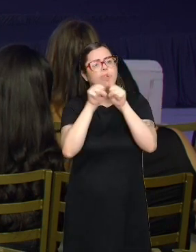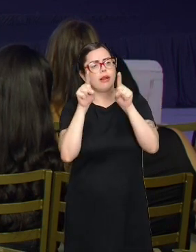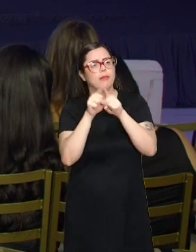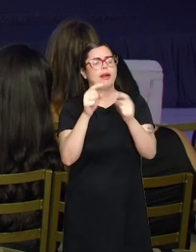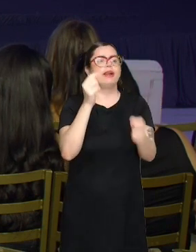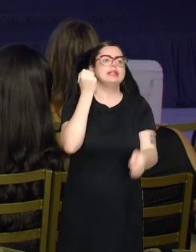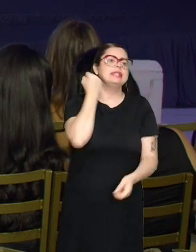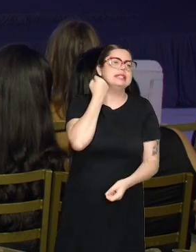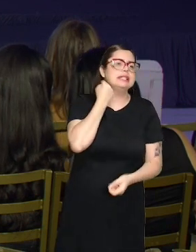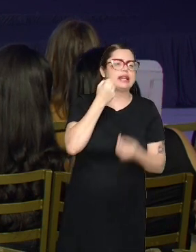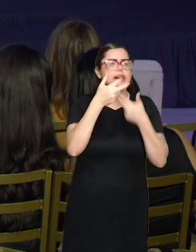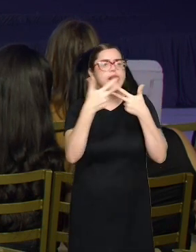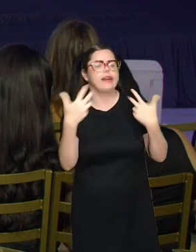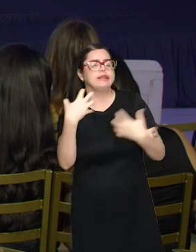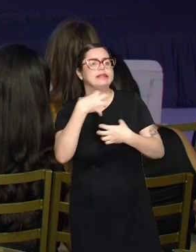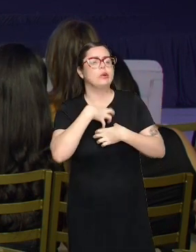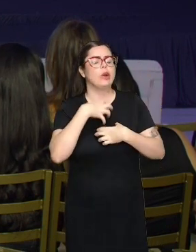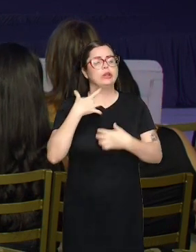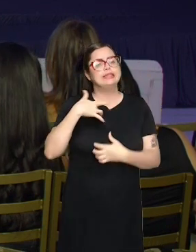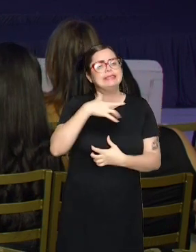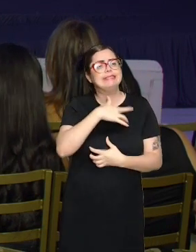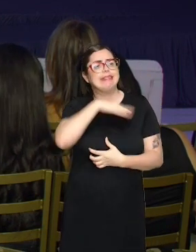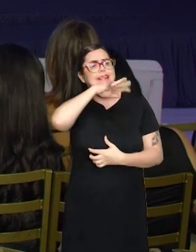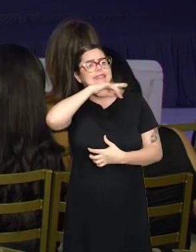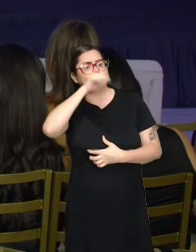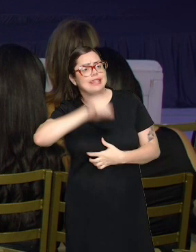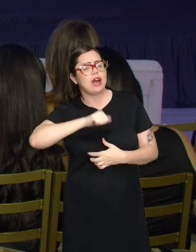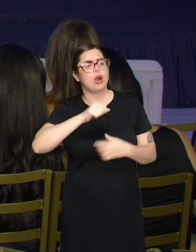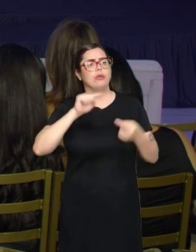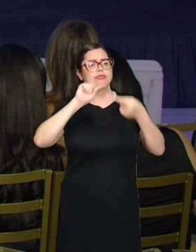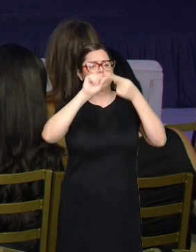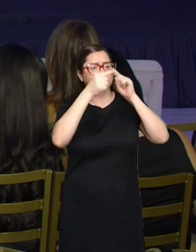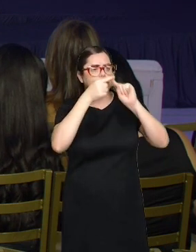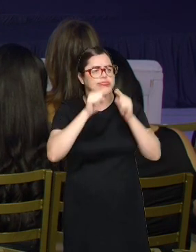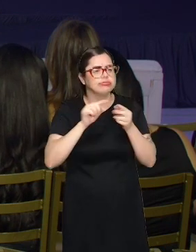temas de saúde nós não temos relacionados hoje, né? Quantas